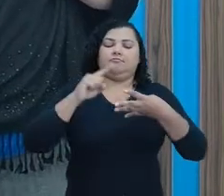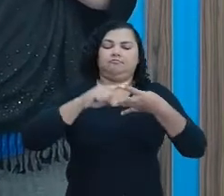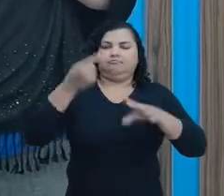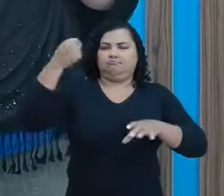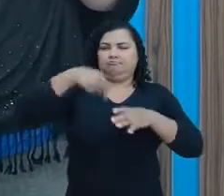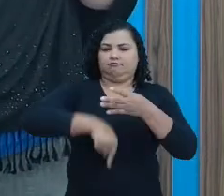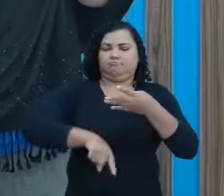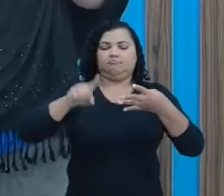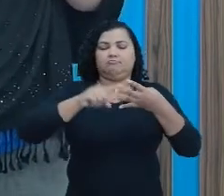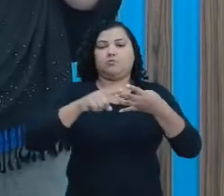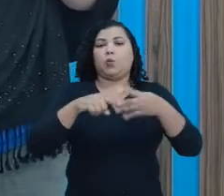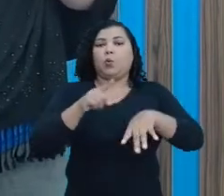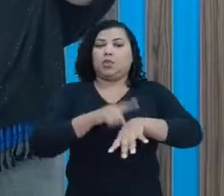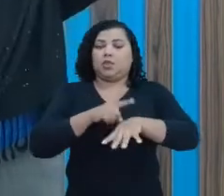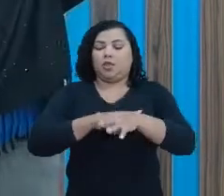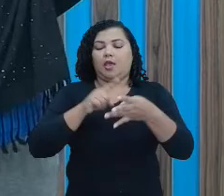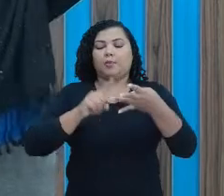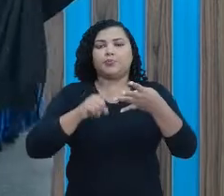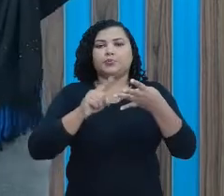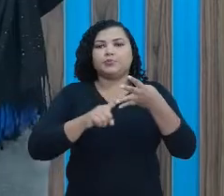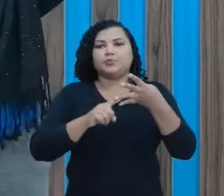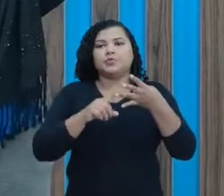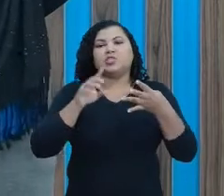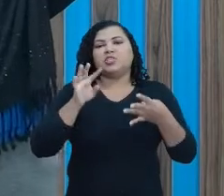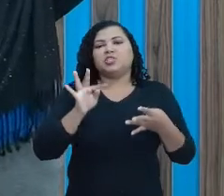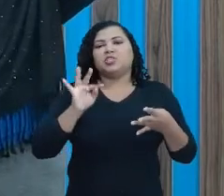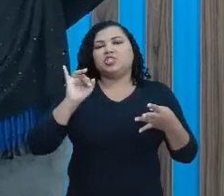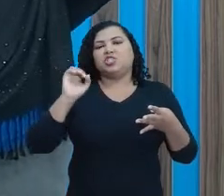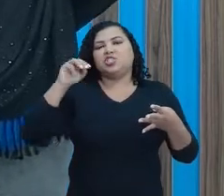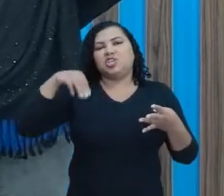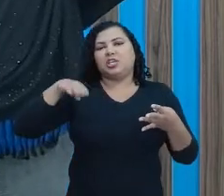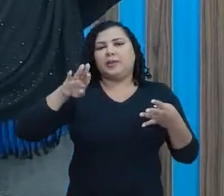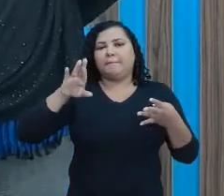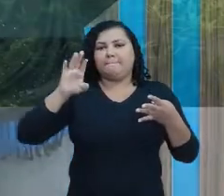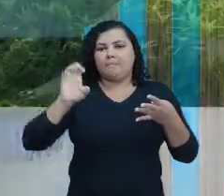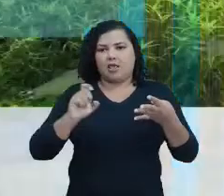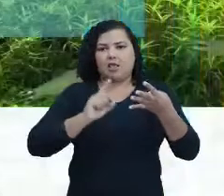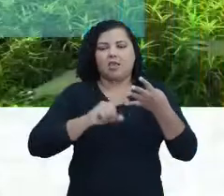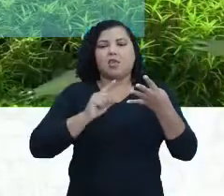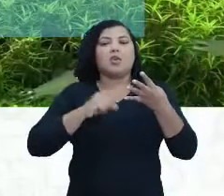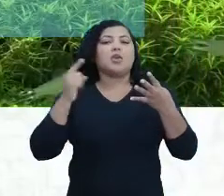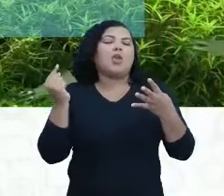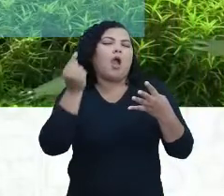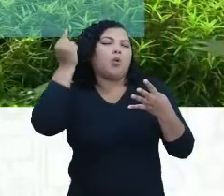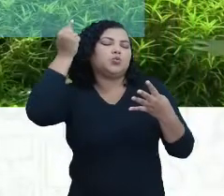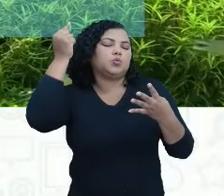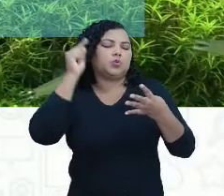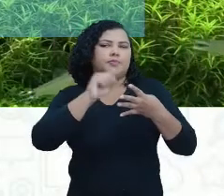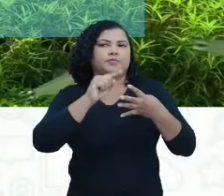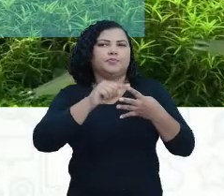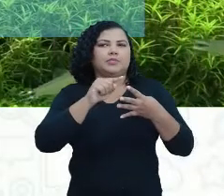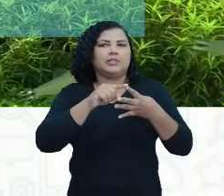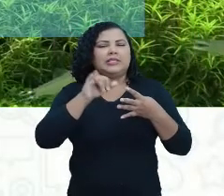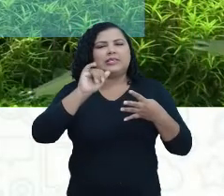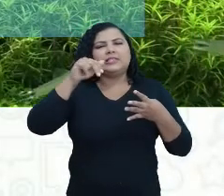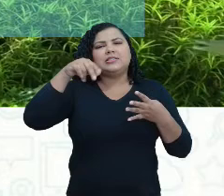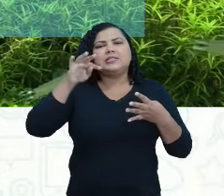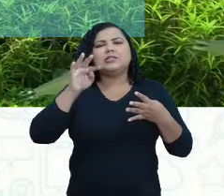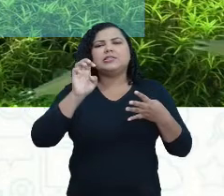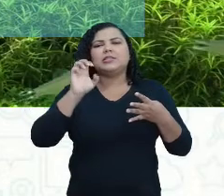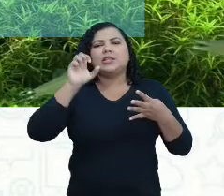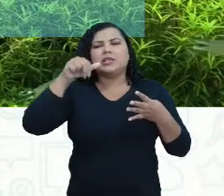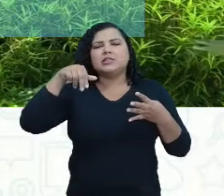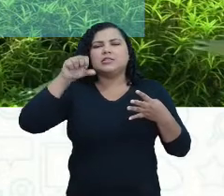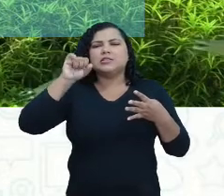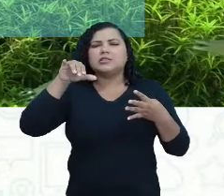duração, timbre e altura. Lembrem que intensidade é o volume sonoro, é se o som é forte ou